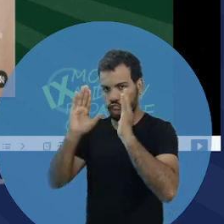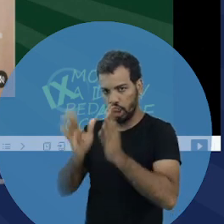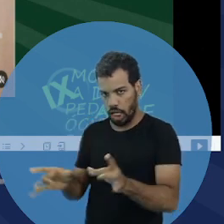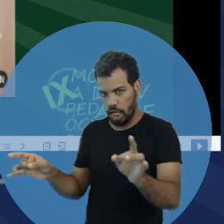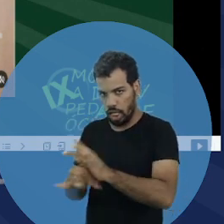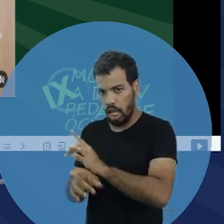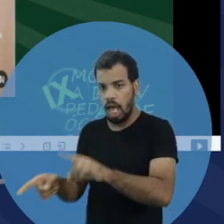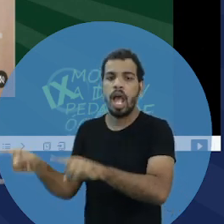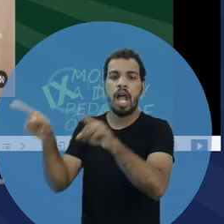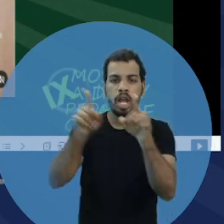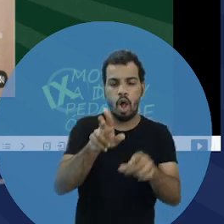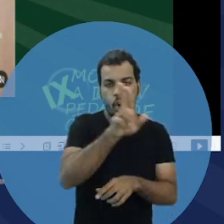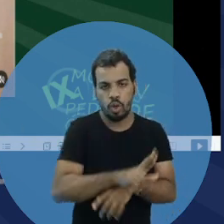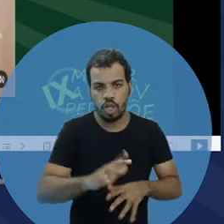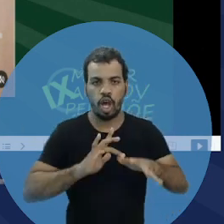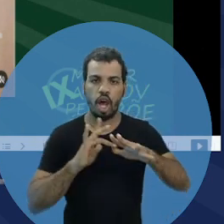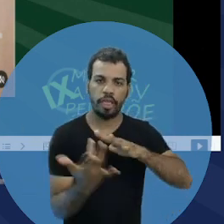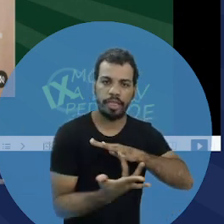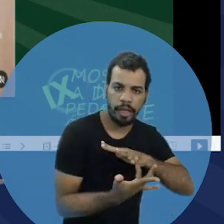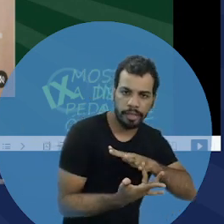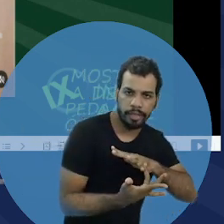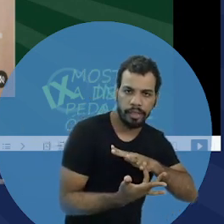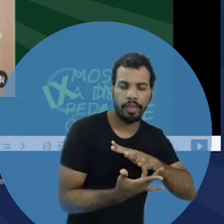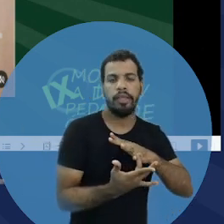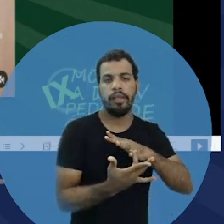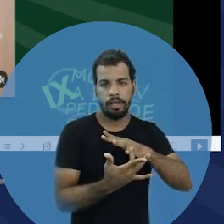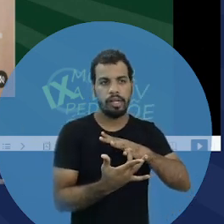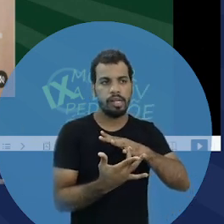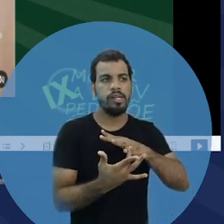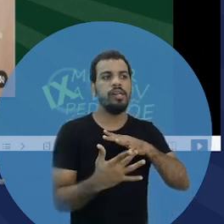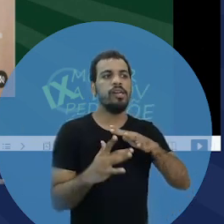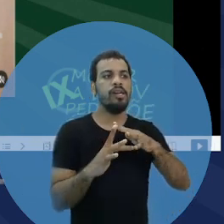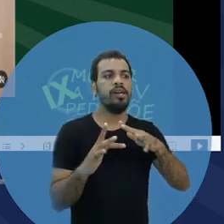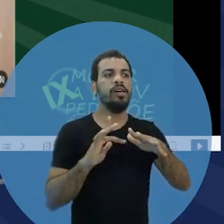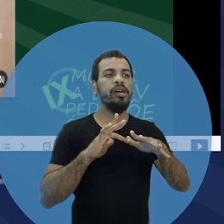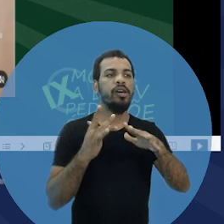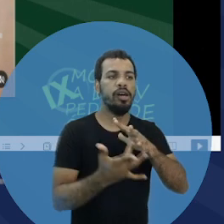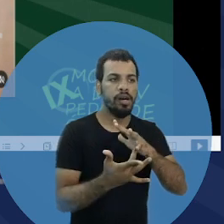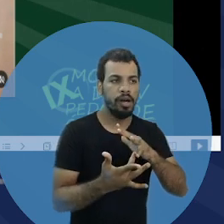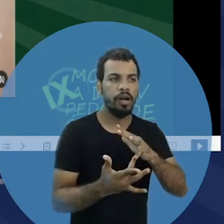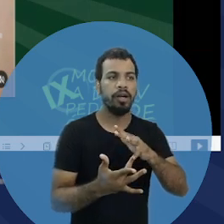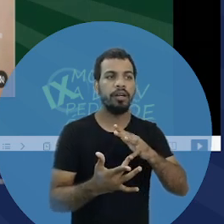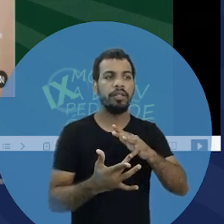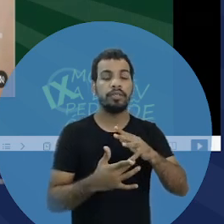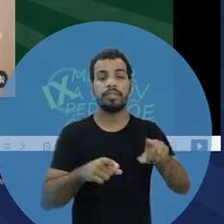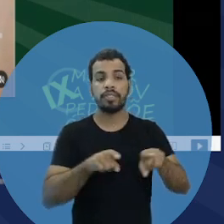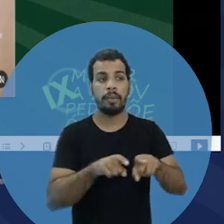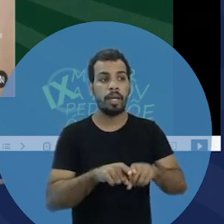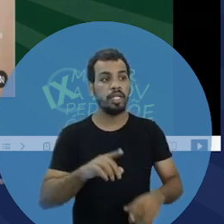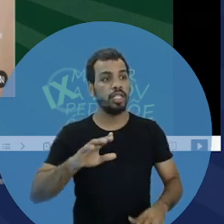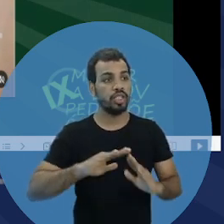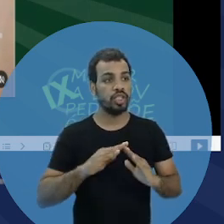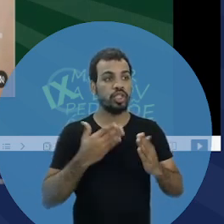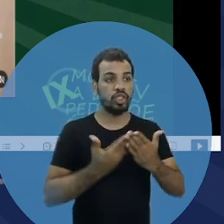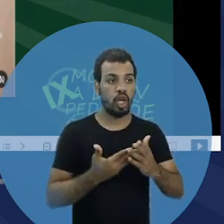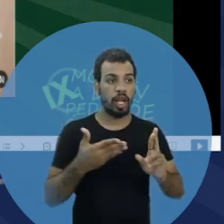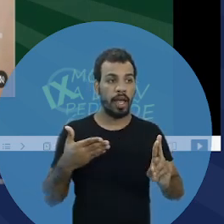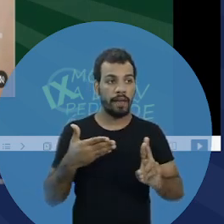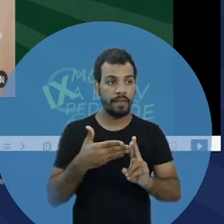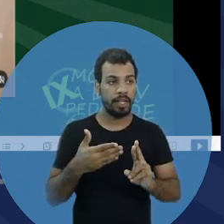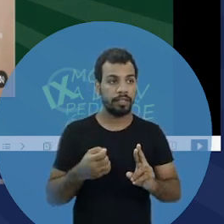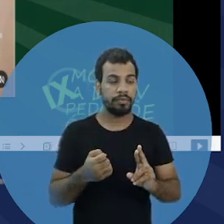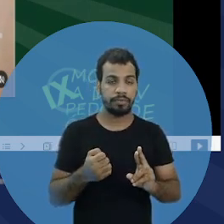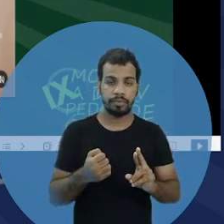do NEG Dandaras como do NEG Fridas, e também da escola de referência da EREM